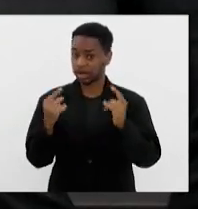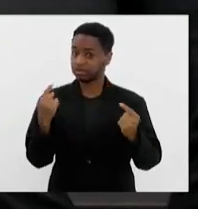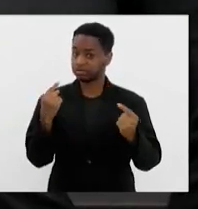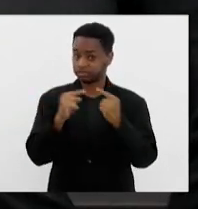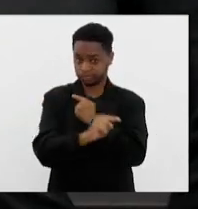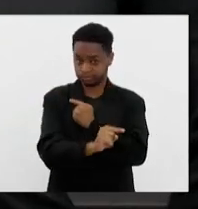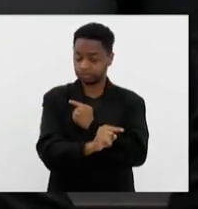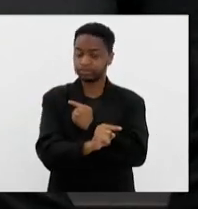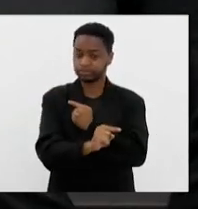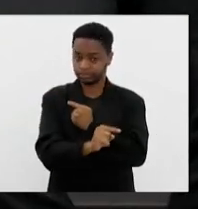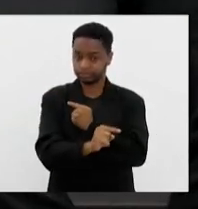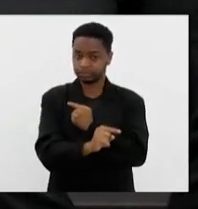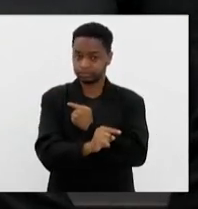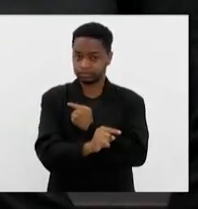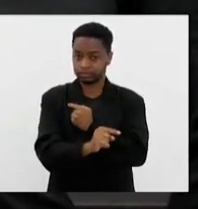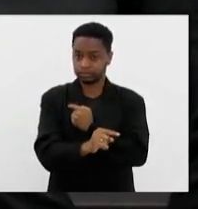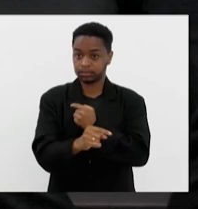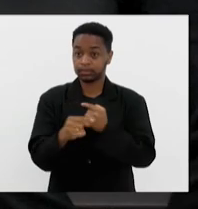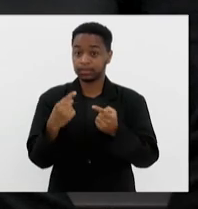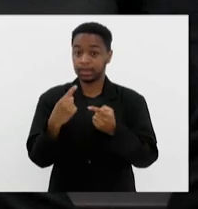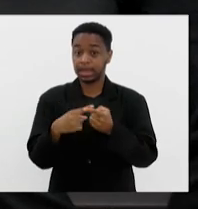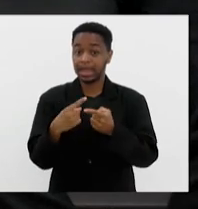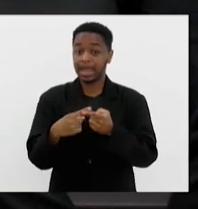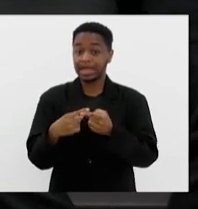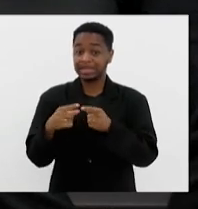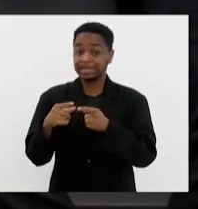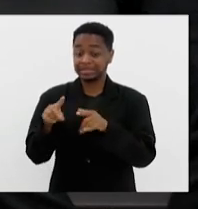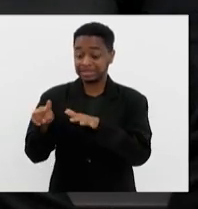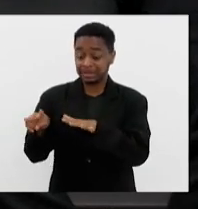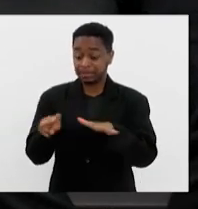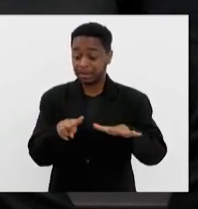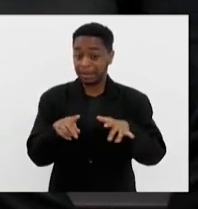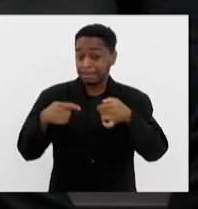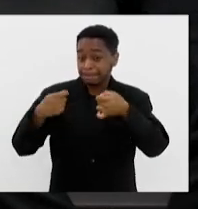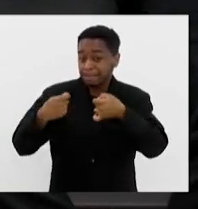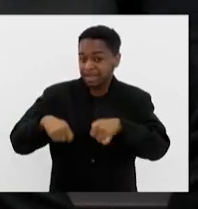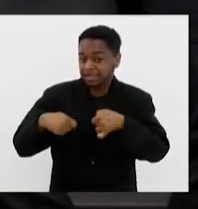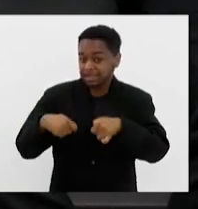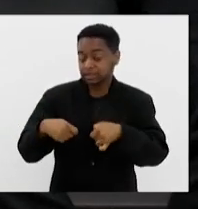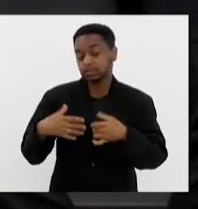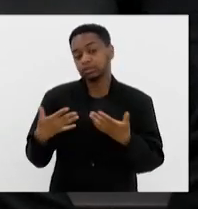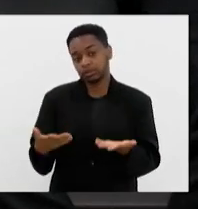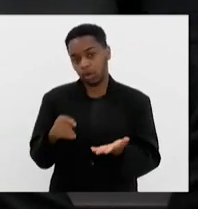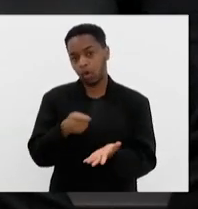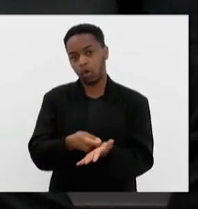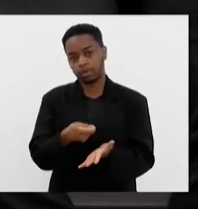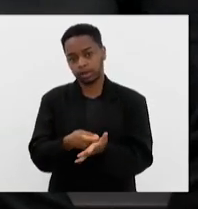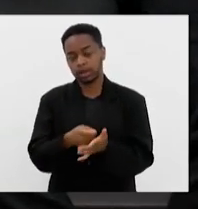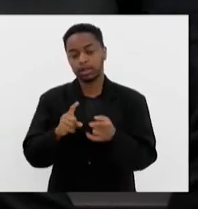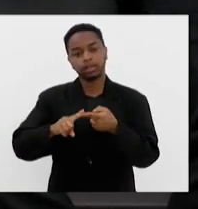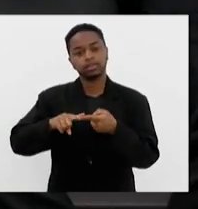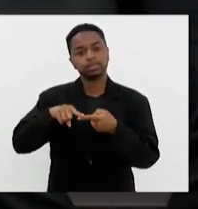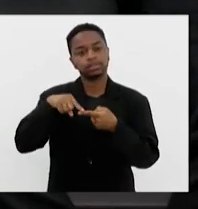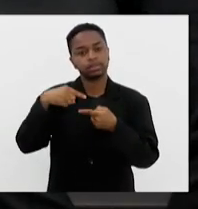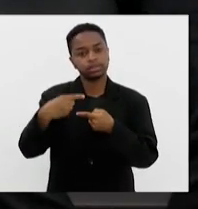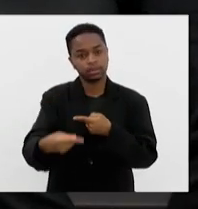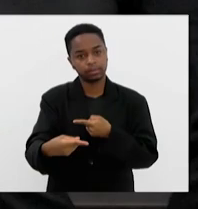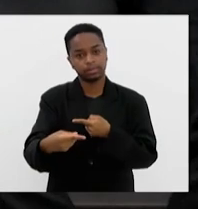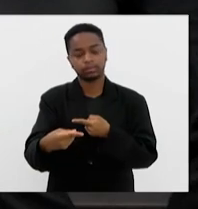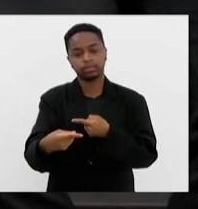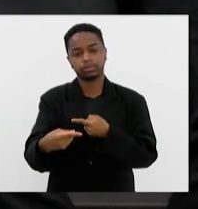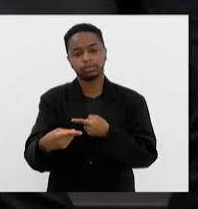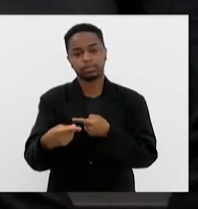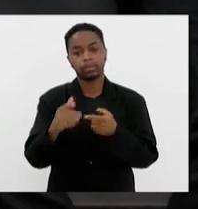em si. A semana deverá, então impõe. E lá adiante,